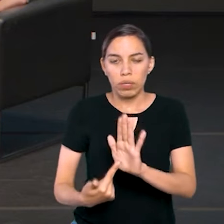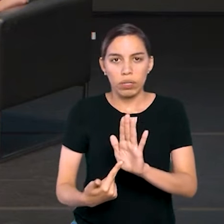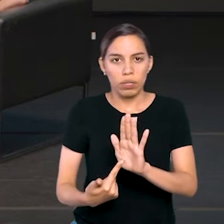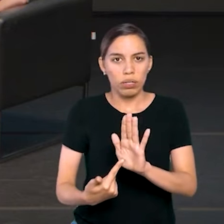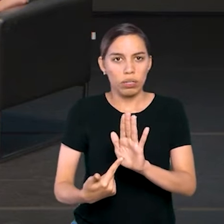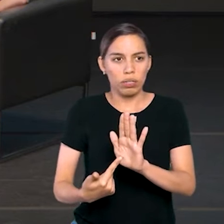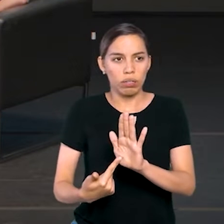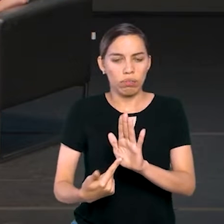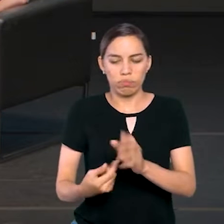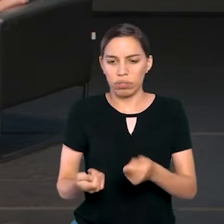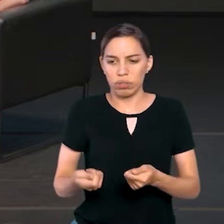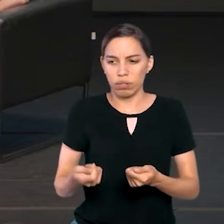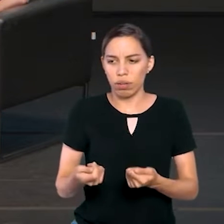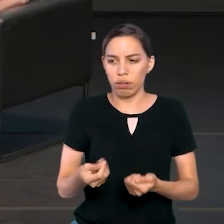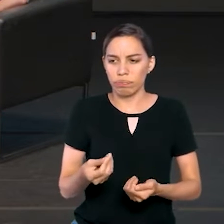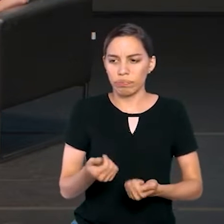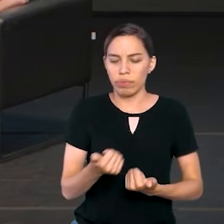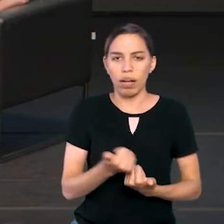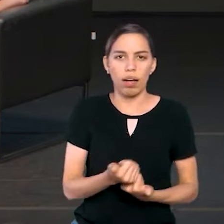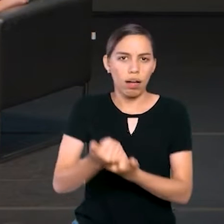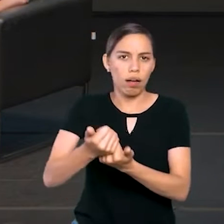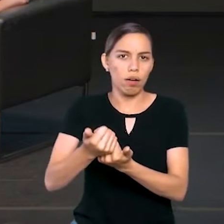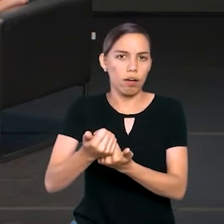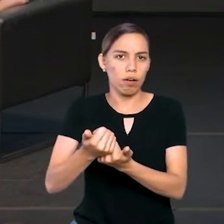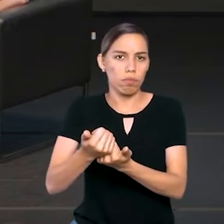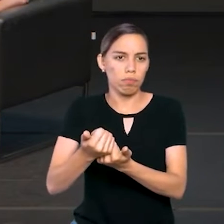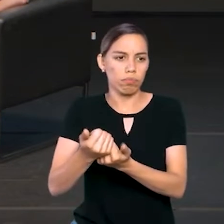humanidade que está se sentindo mesmo